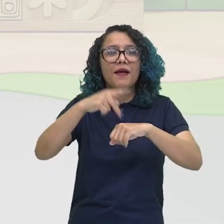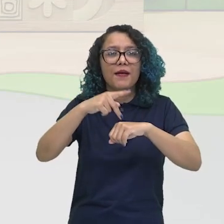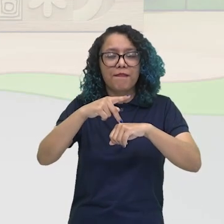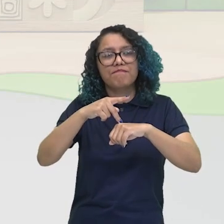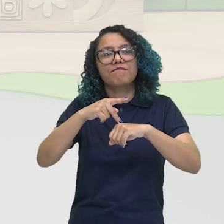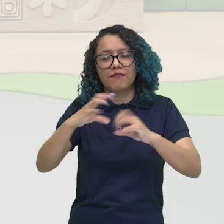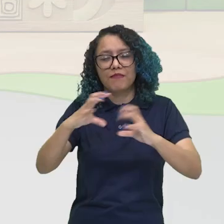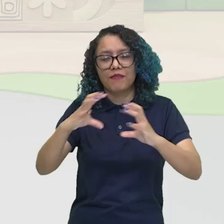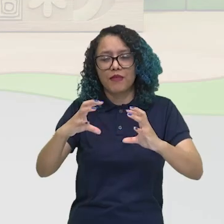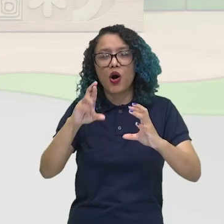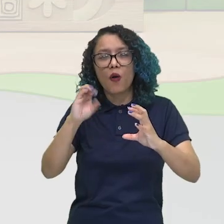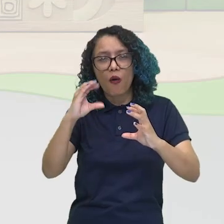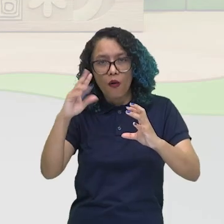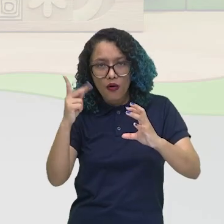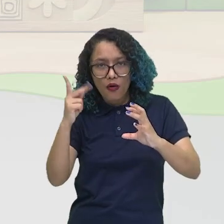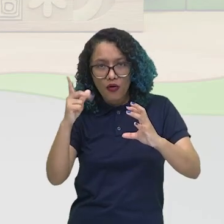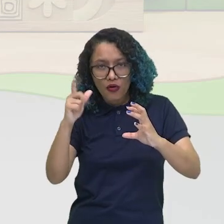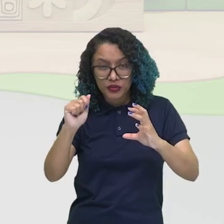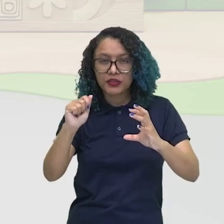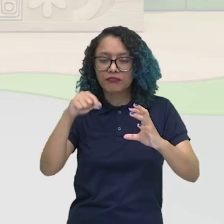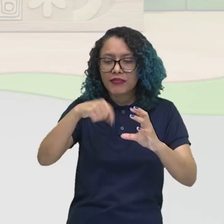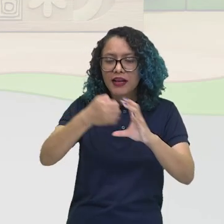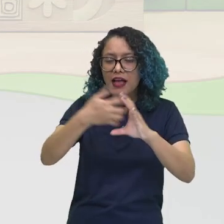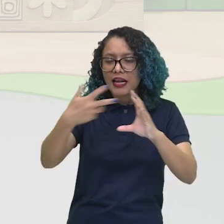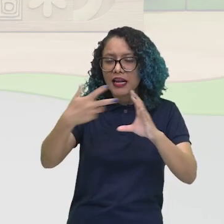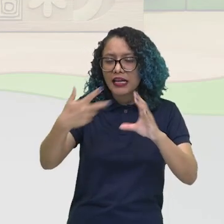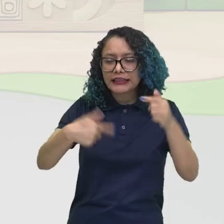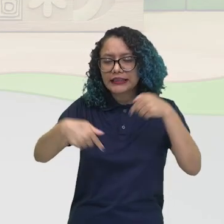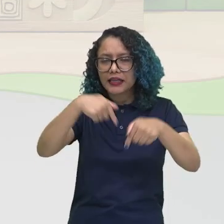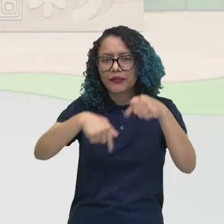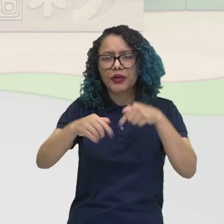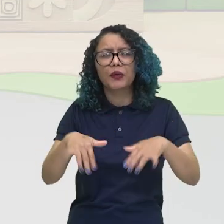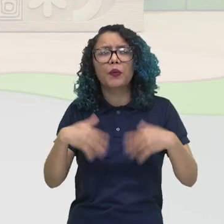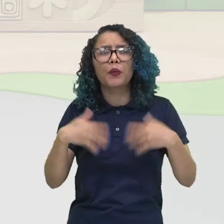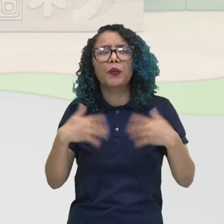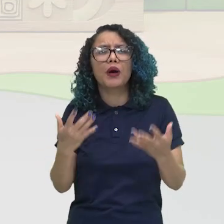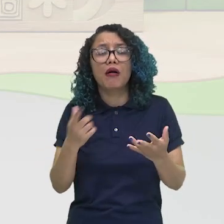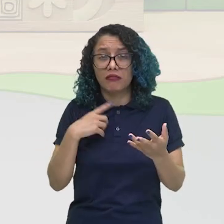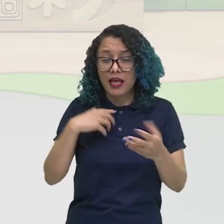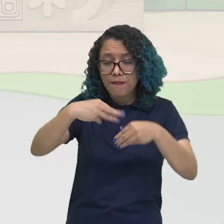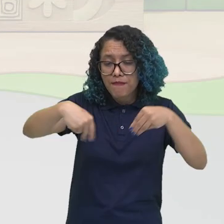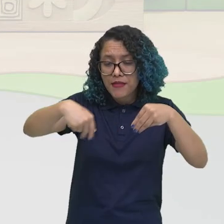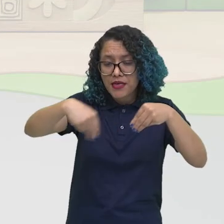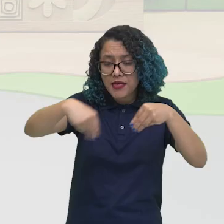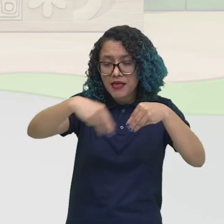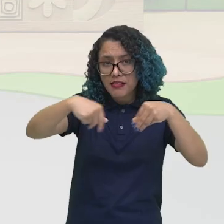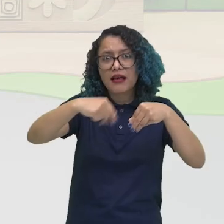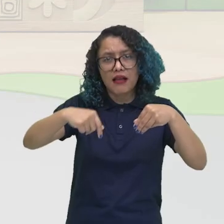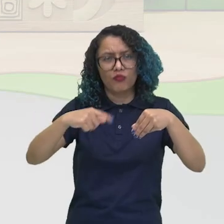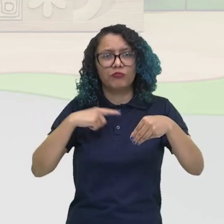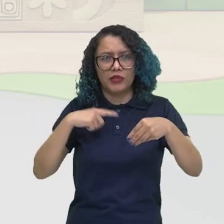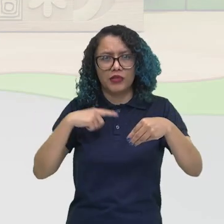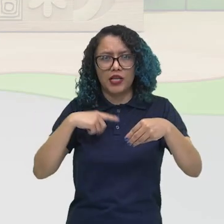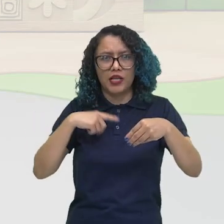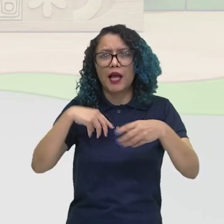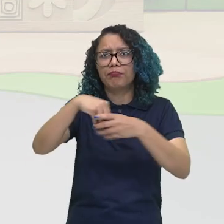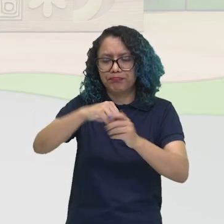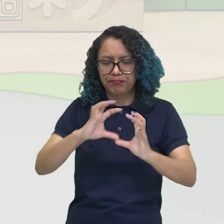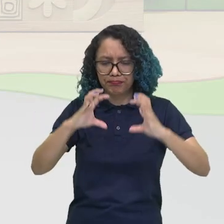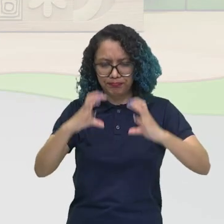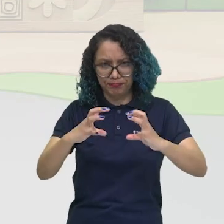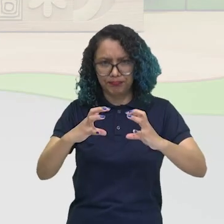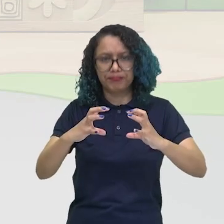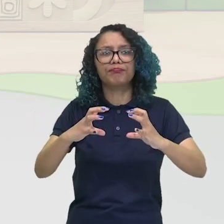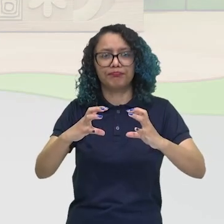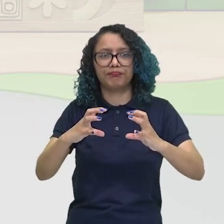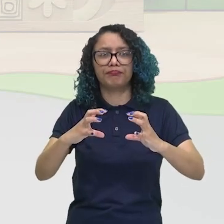Que dentro da composição química dela vai ter ali minerais, isso mesmo. Então, o